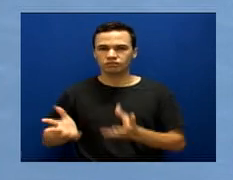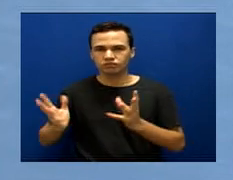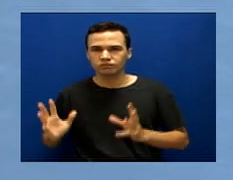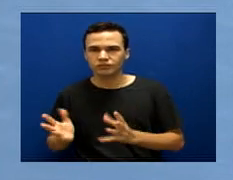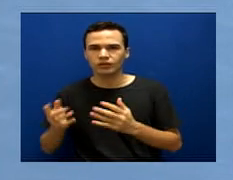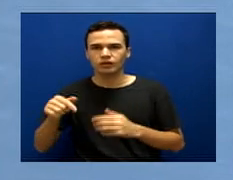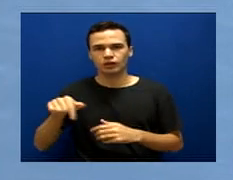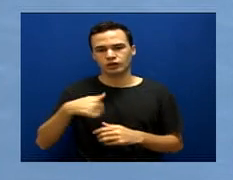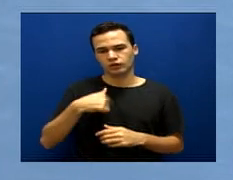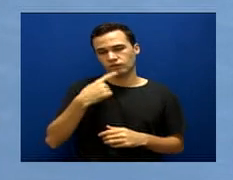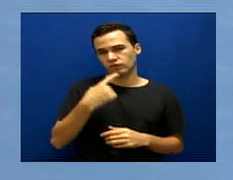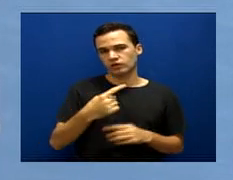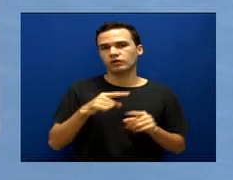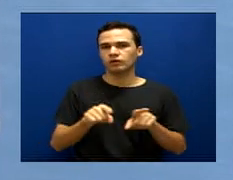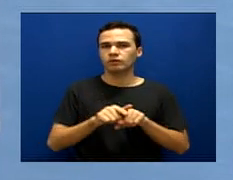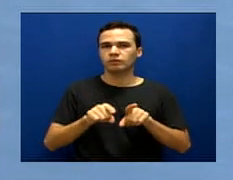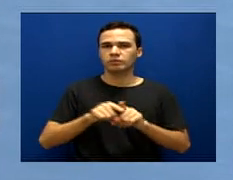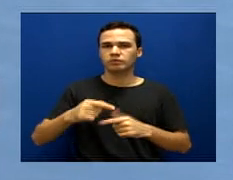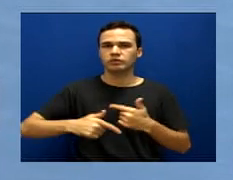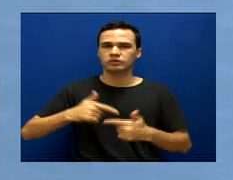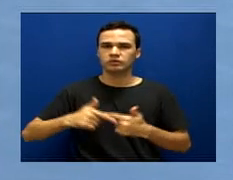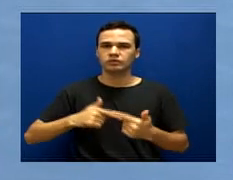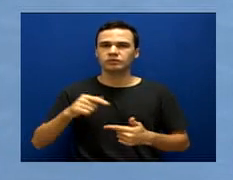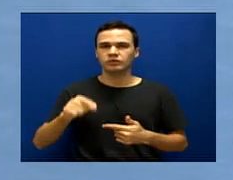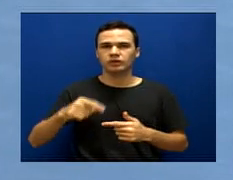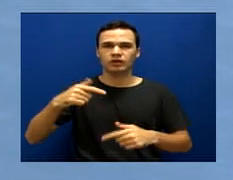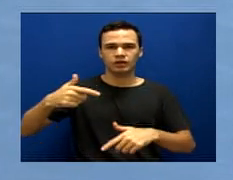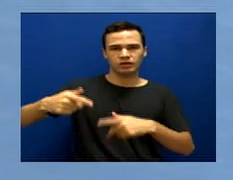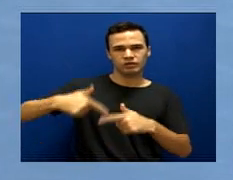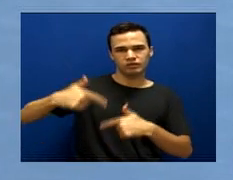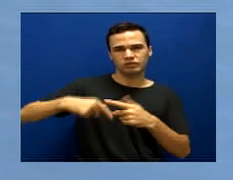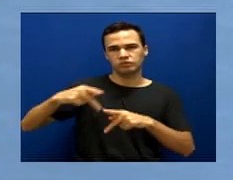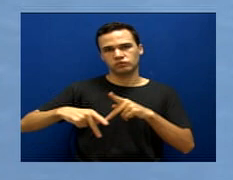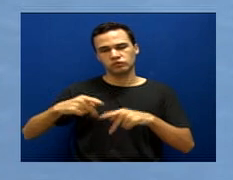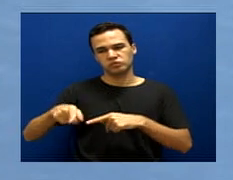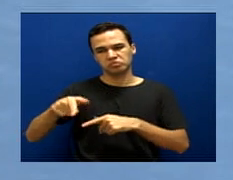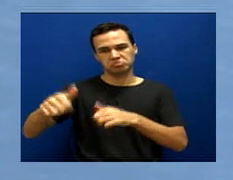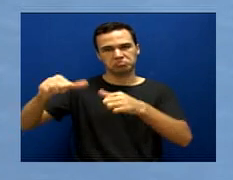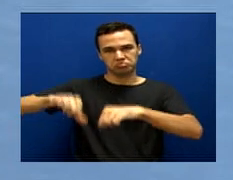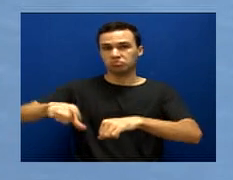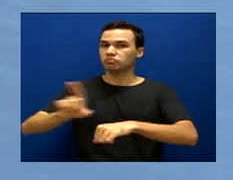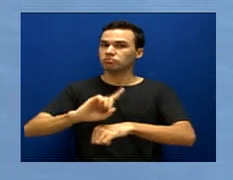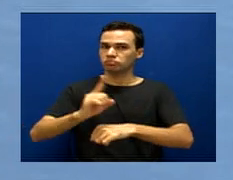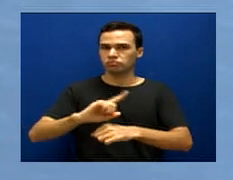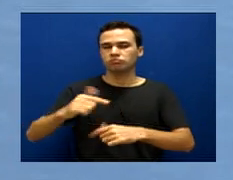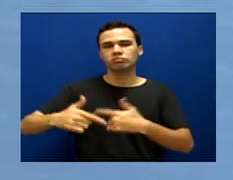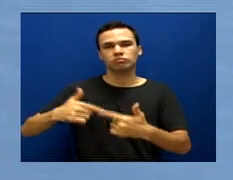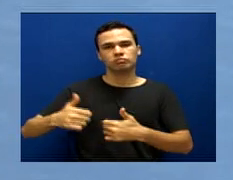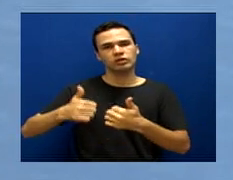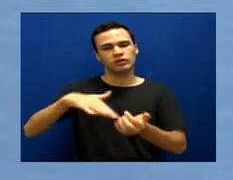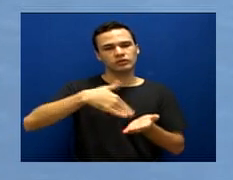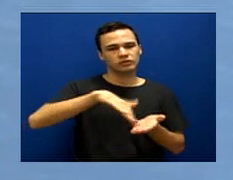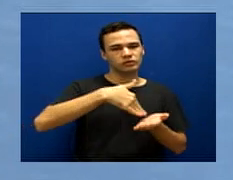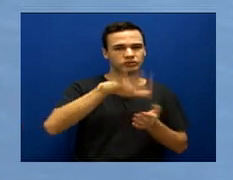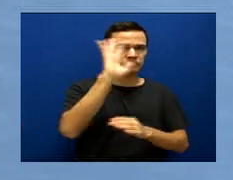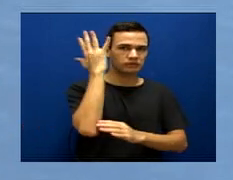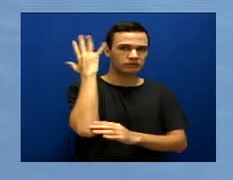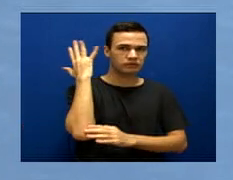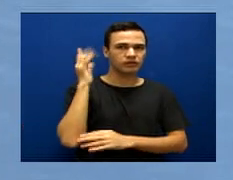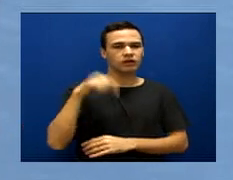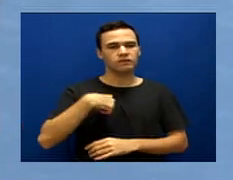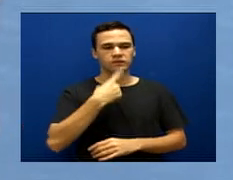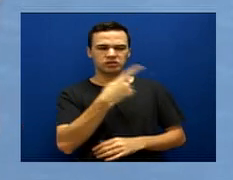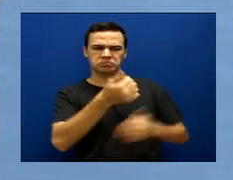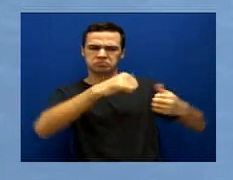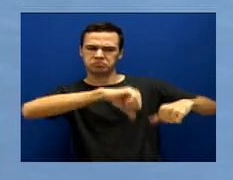Não estou desmerecendo o trabalho de quem é funcionário público, de quem trabalha dentro da Secretaria de Meio Ambiente, por exemplo. Não estou desmerecendo